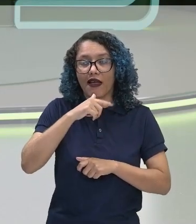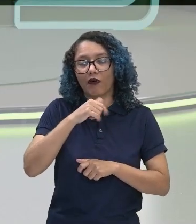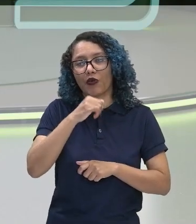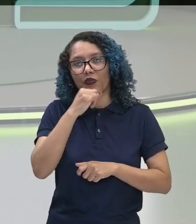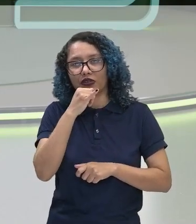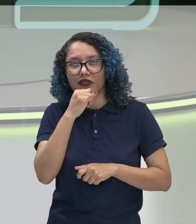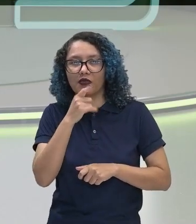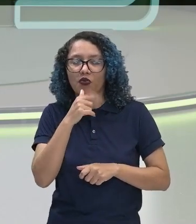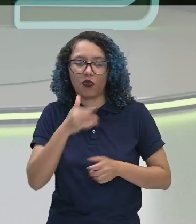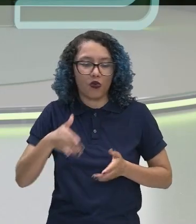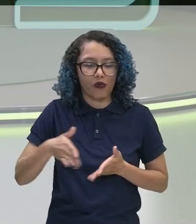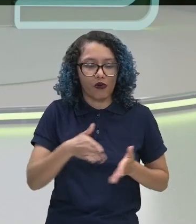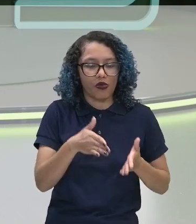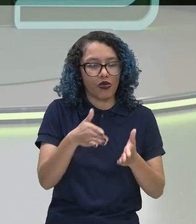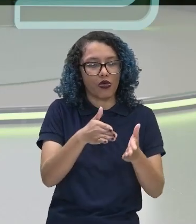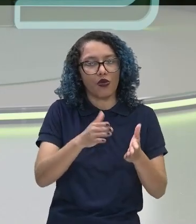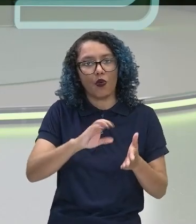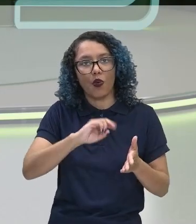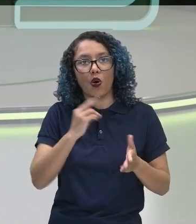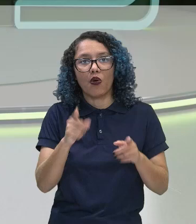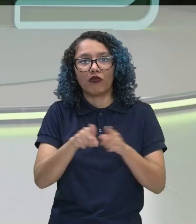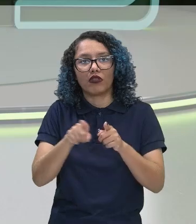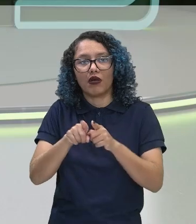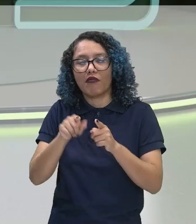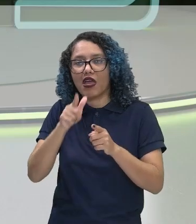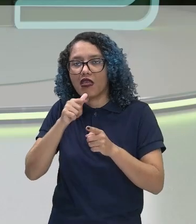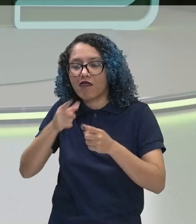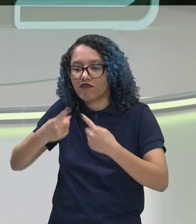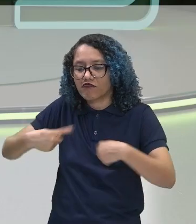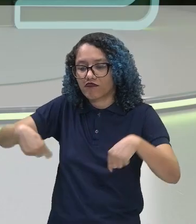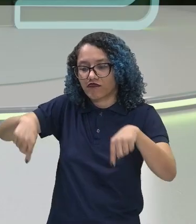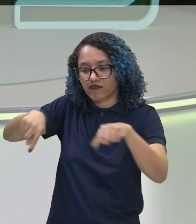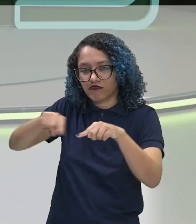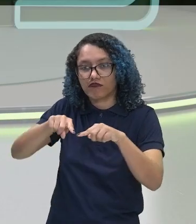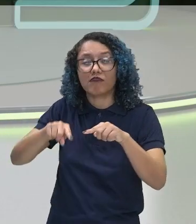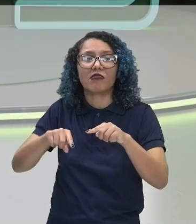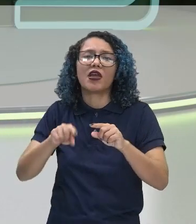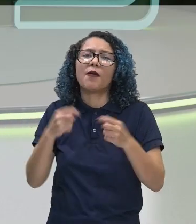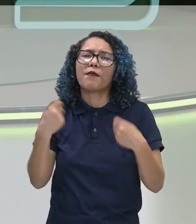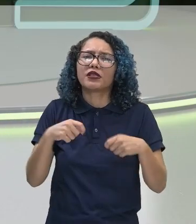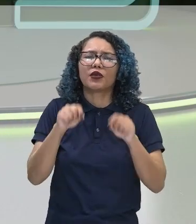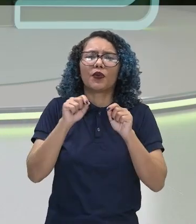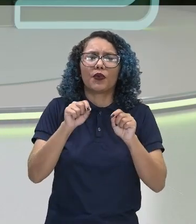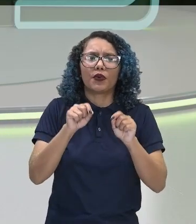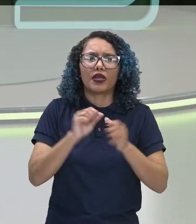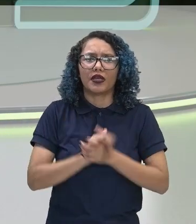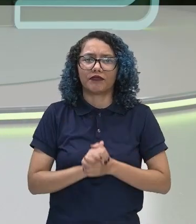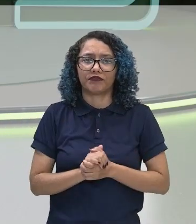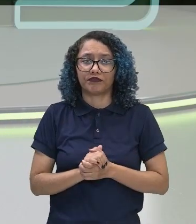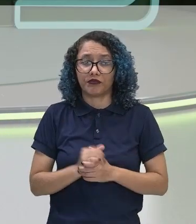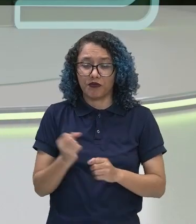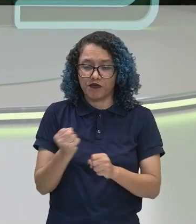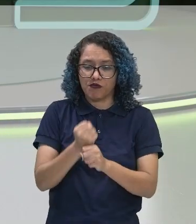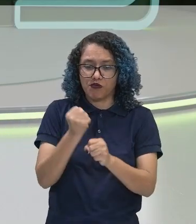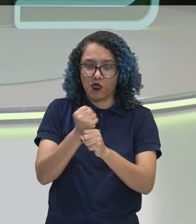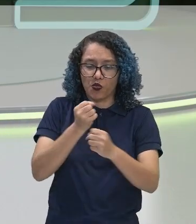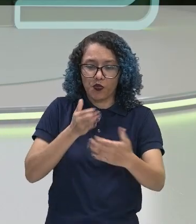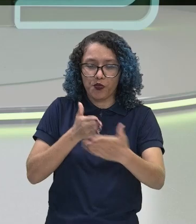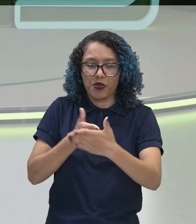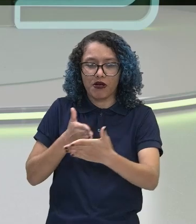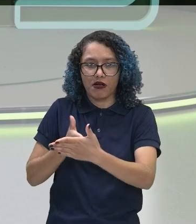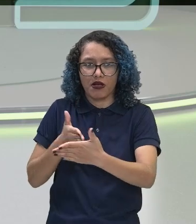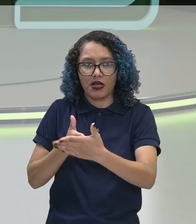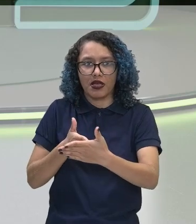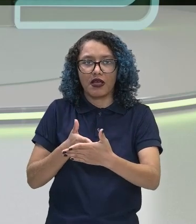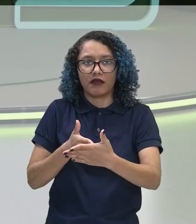né, pode ser aí um lago. E o que é necessário fazer? Uma represa para que essa água, né,